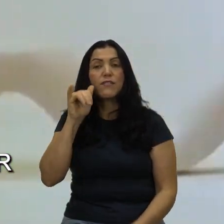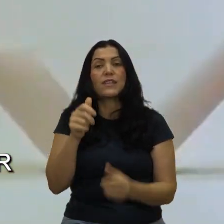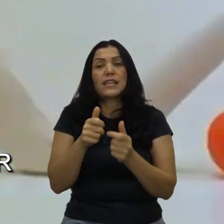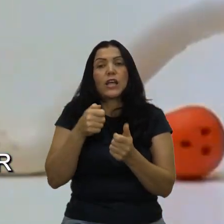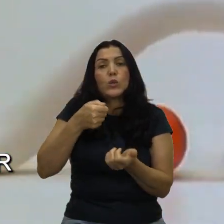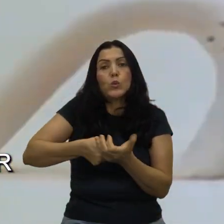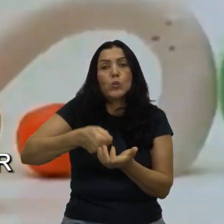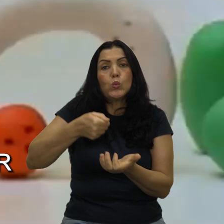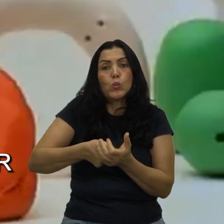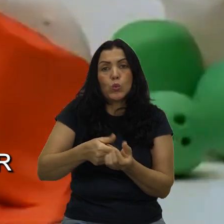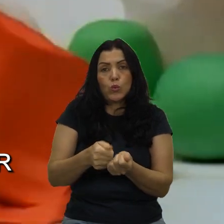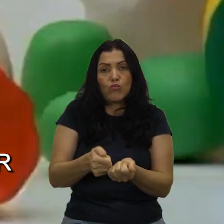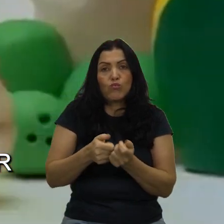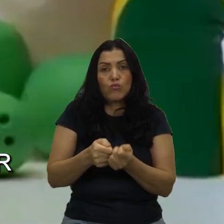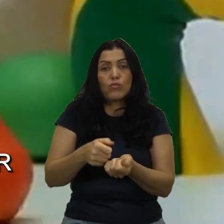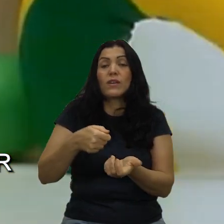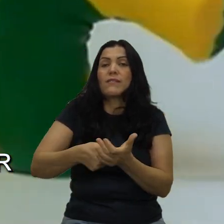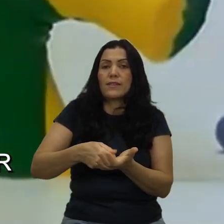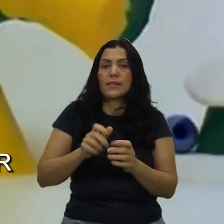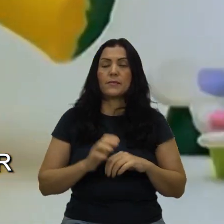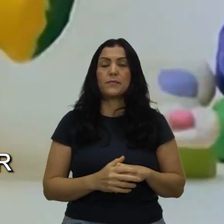que não endurecem.